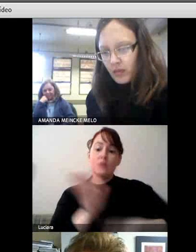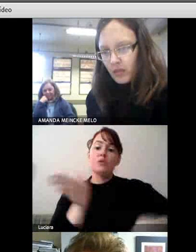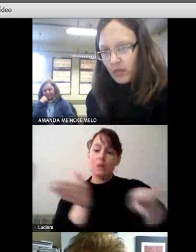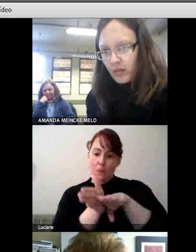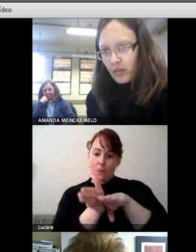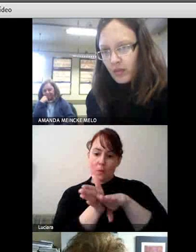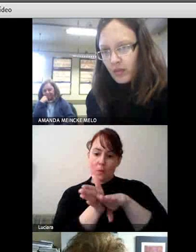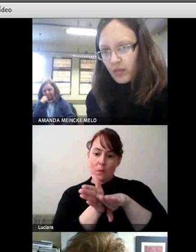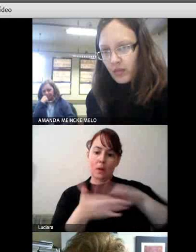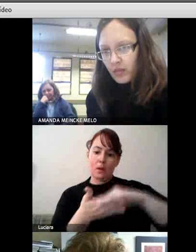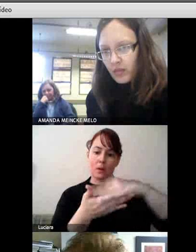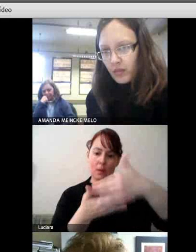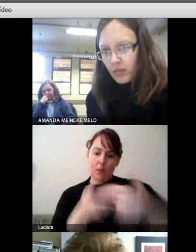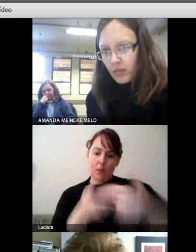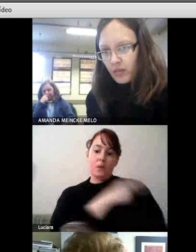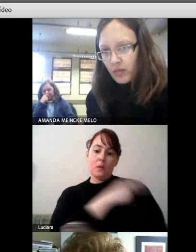do